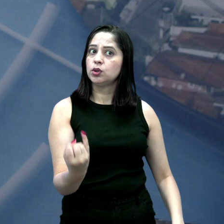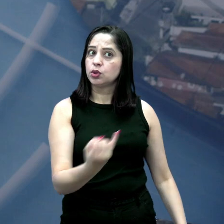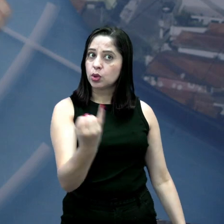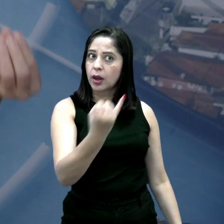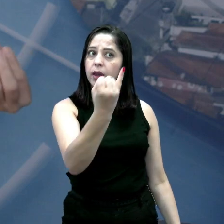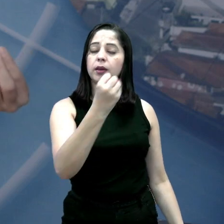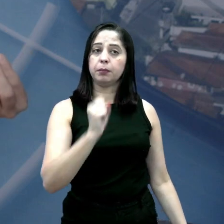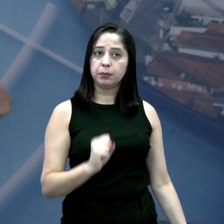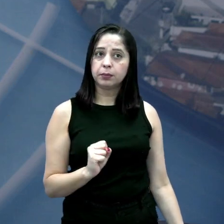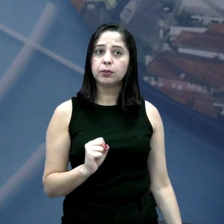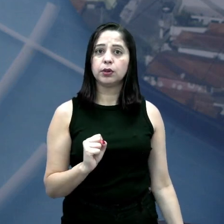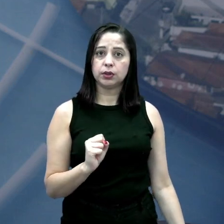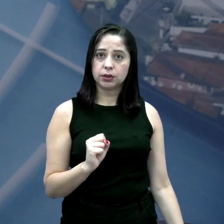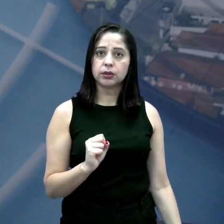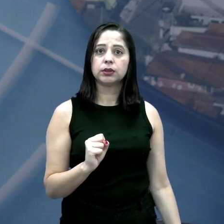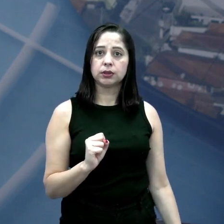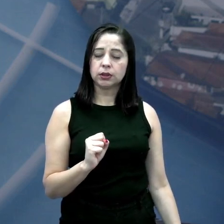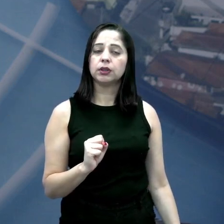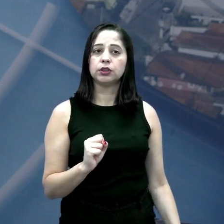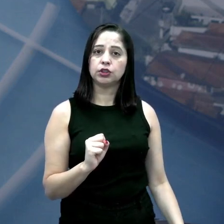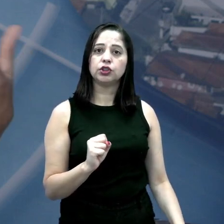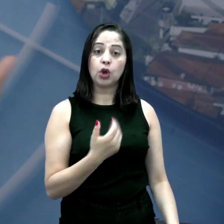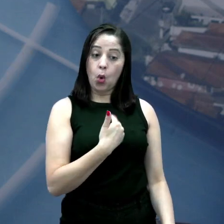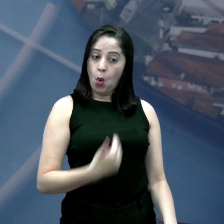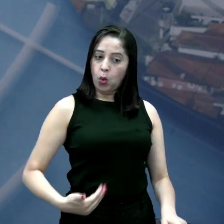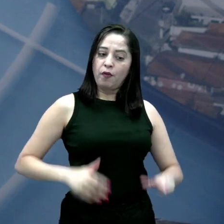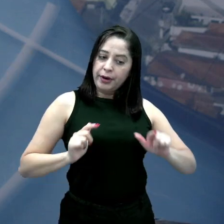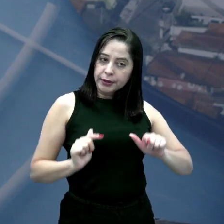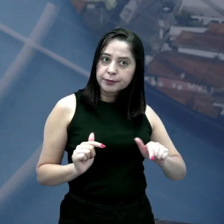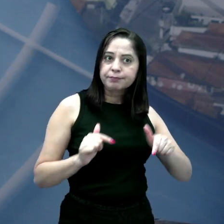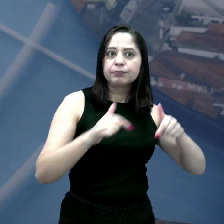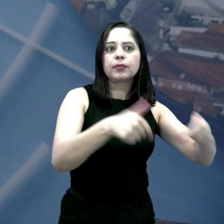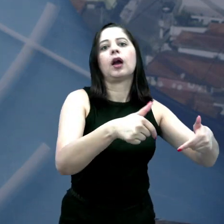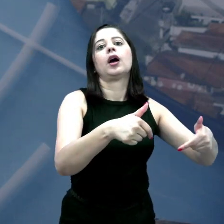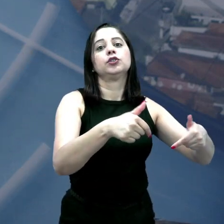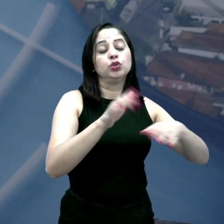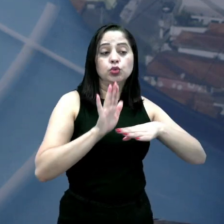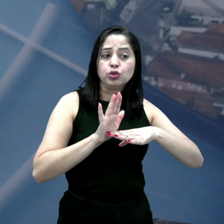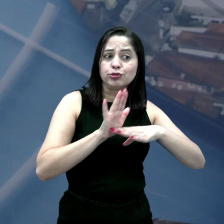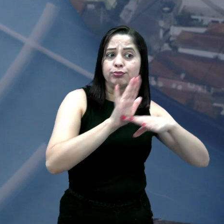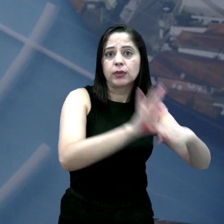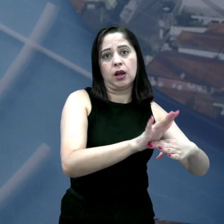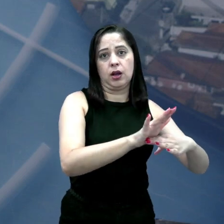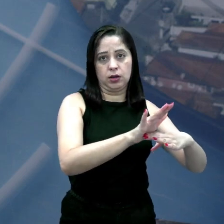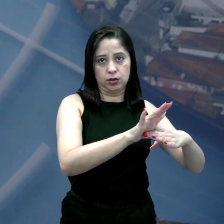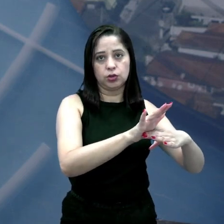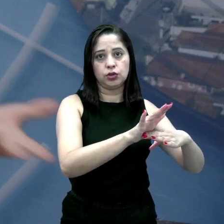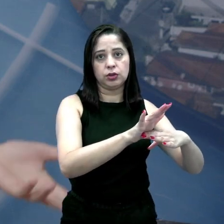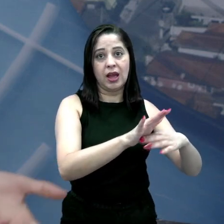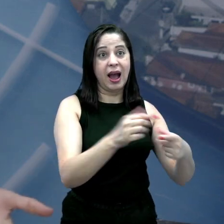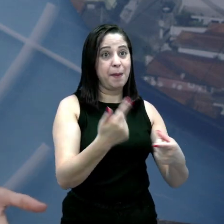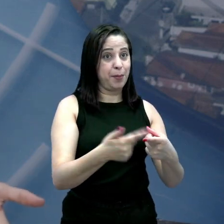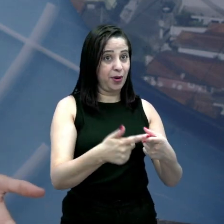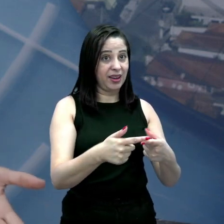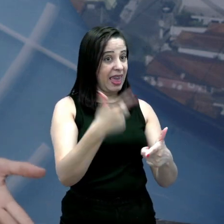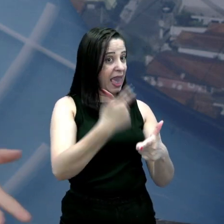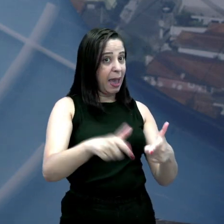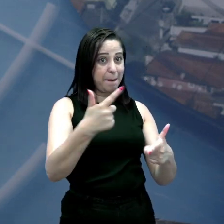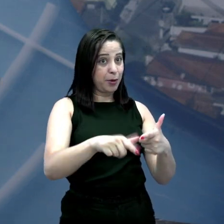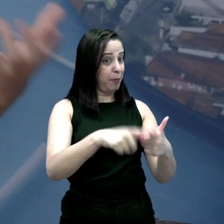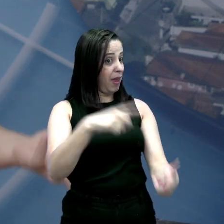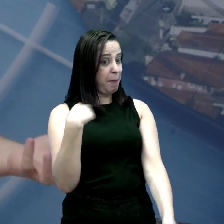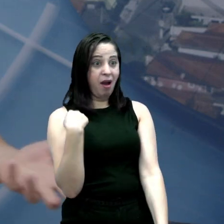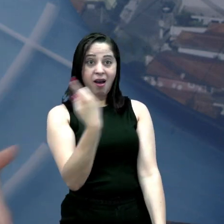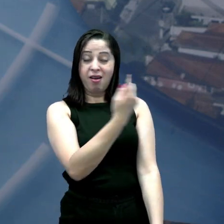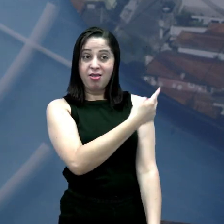tenha políticas, né, para esse assunto também, que o poder público, ele se intere. É problema de todos nós, né?